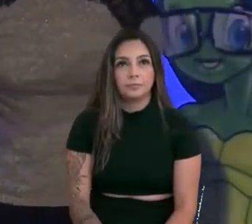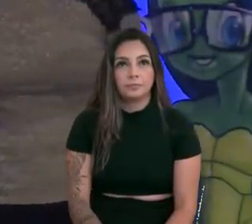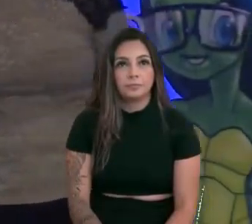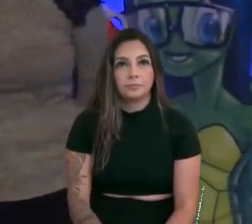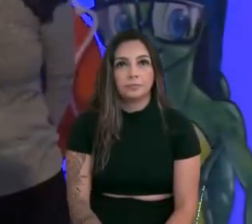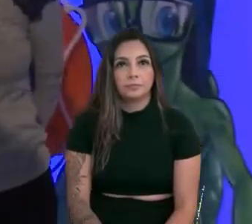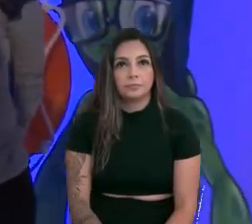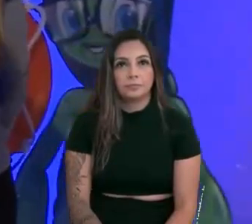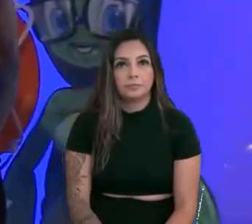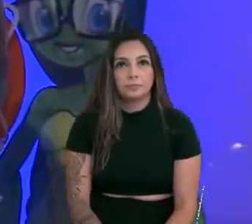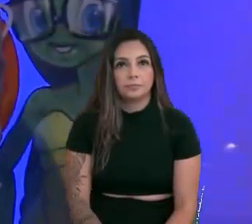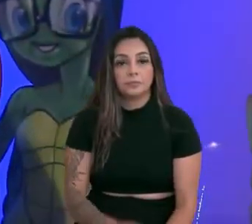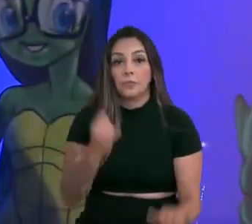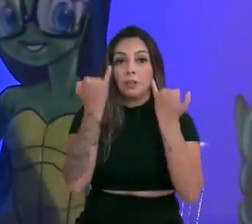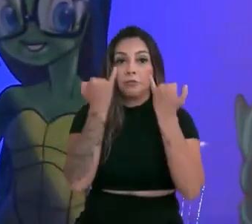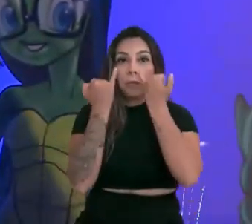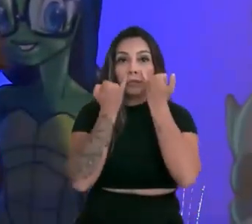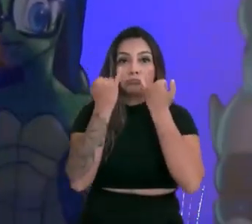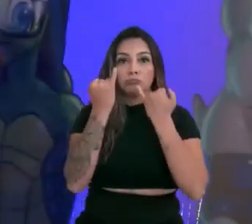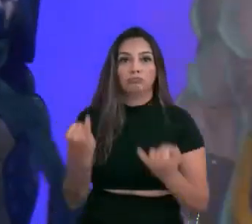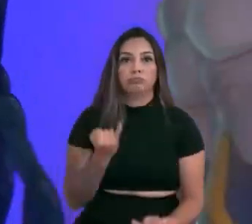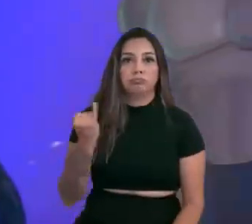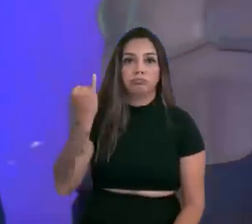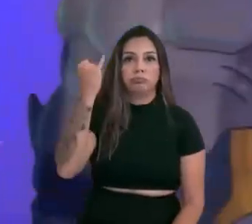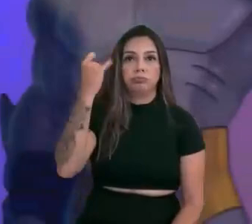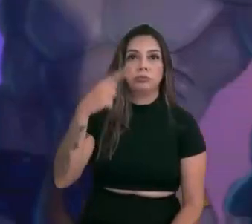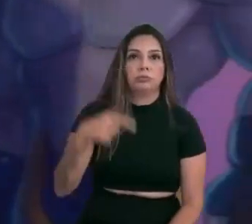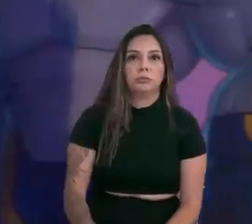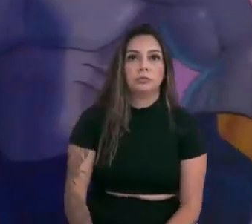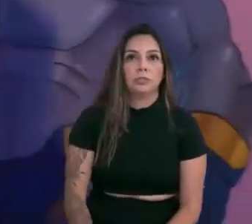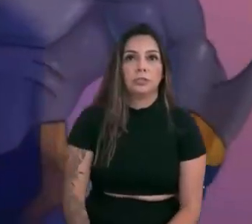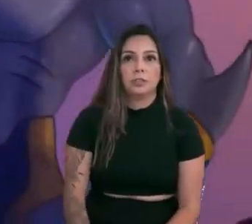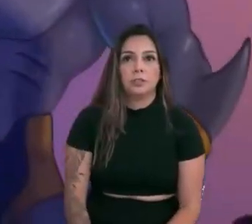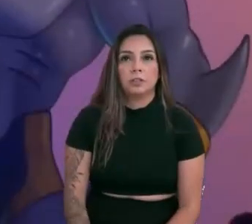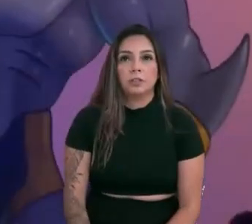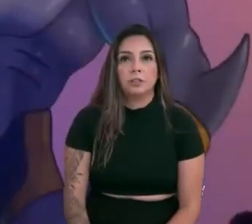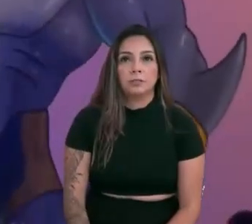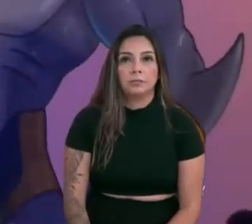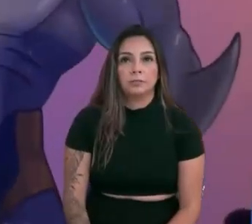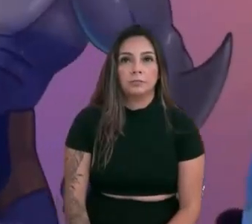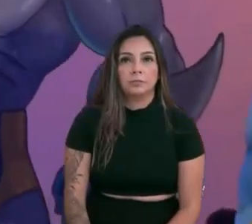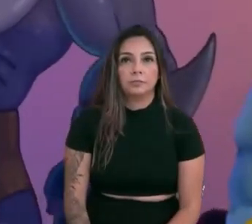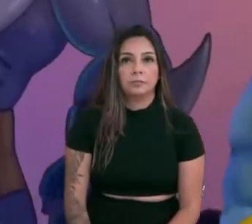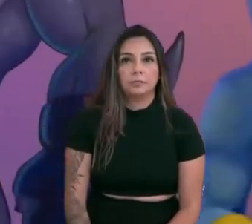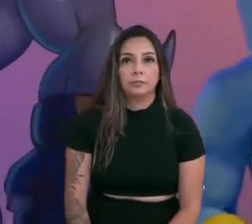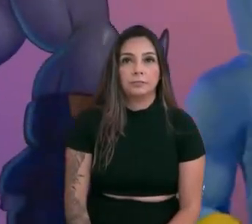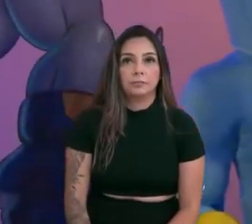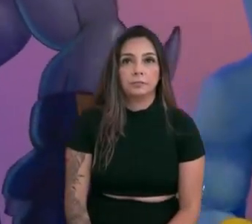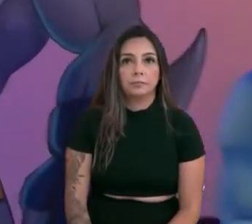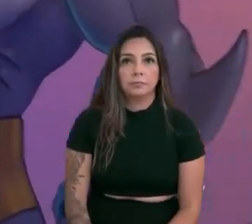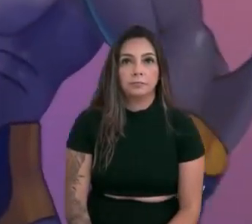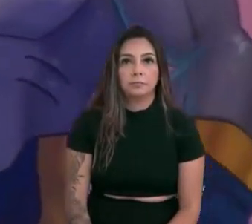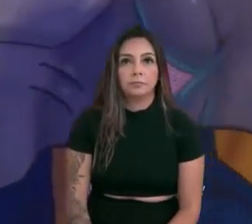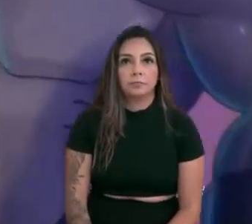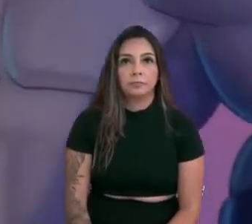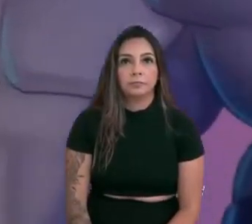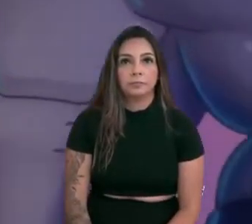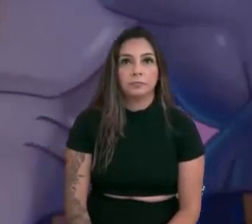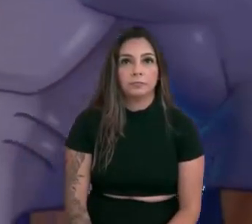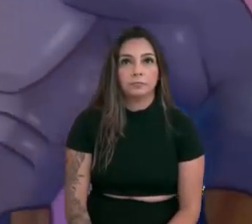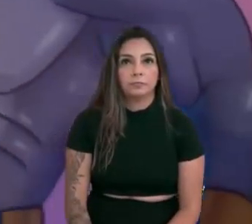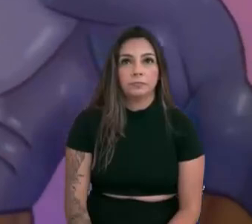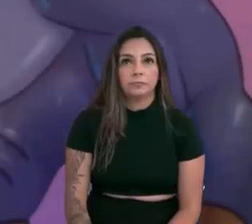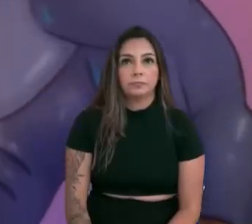preciosas informações. Me presta só um minutinho. Muito obrigado, pessoal. No final, quando você estiver, quando tiver finalizado e vocês